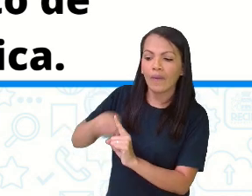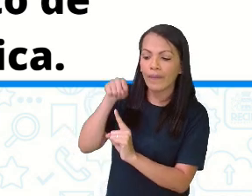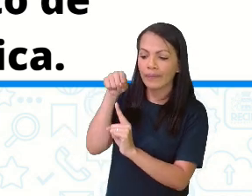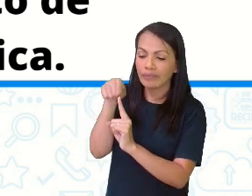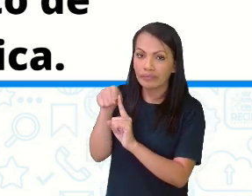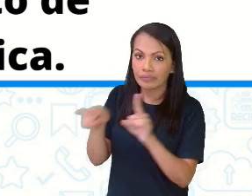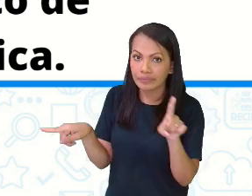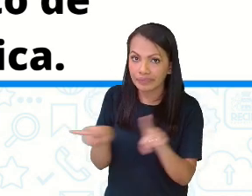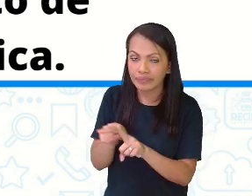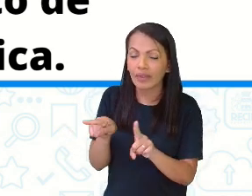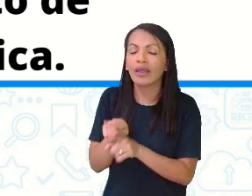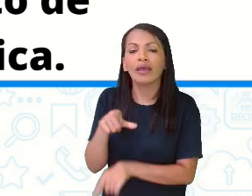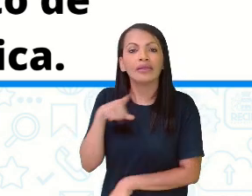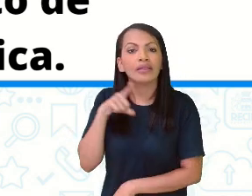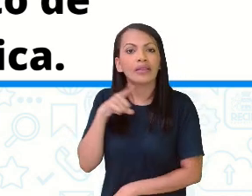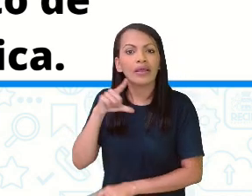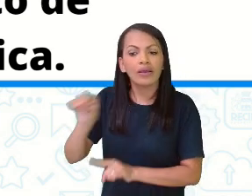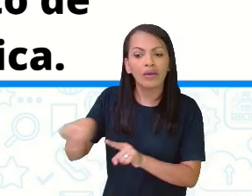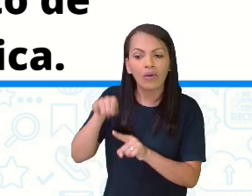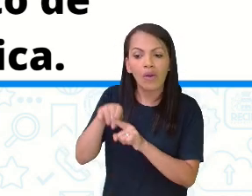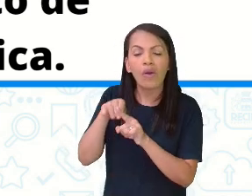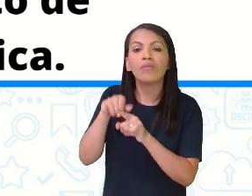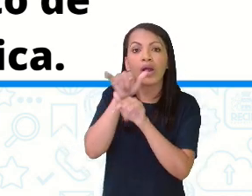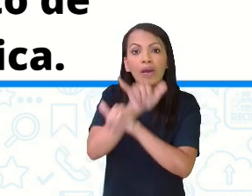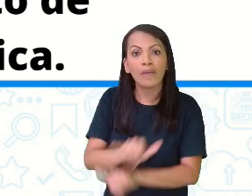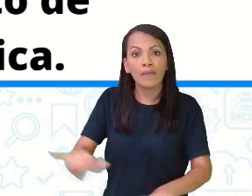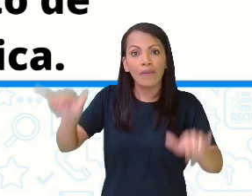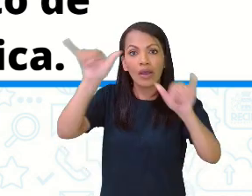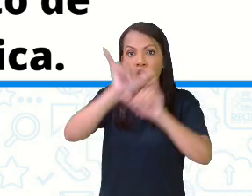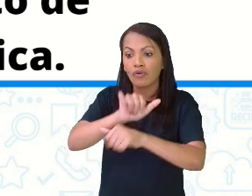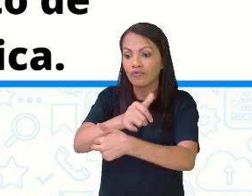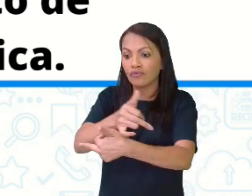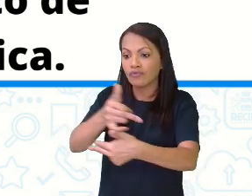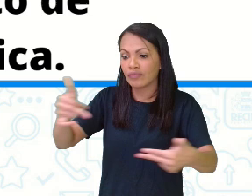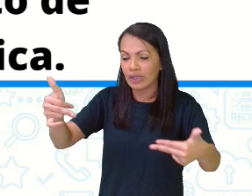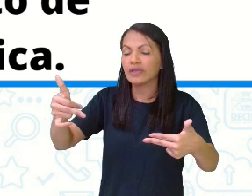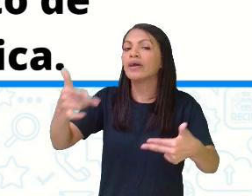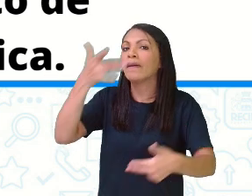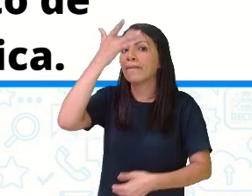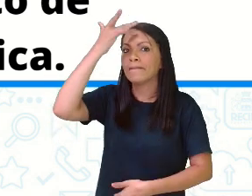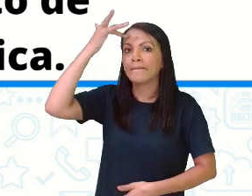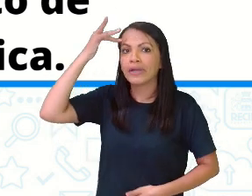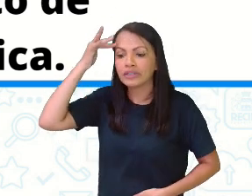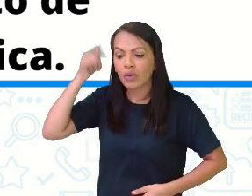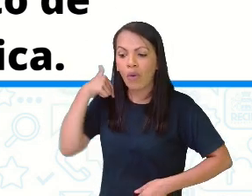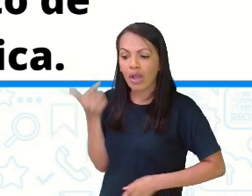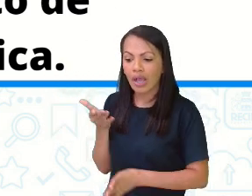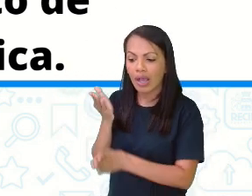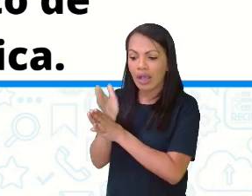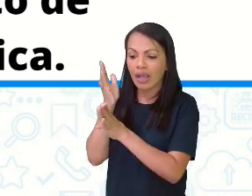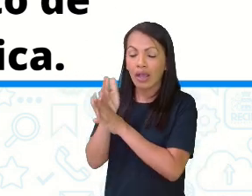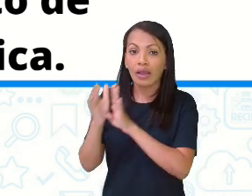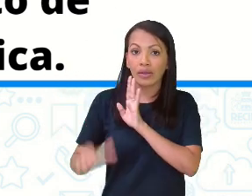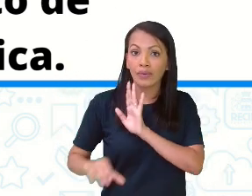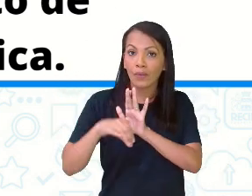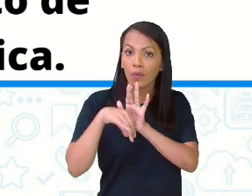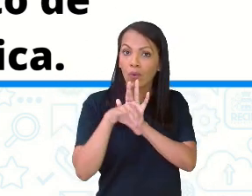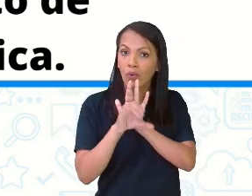aqui, tem como objetivo divulgar para mais pessoas as descobertas e conceitos